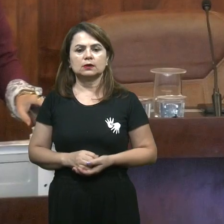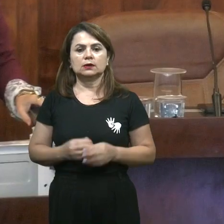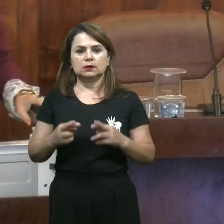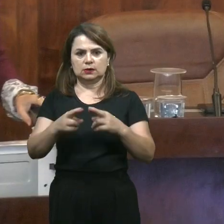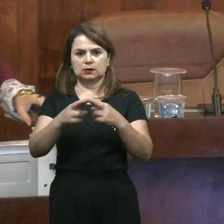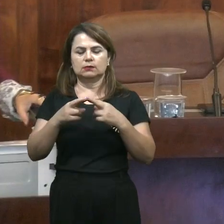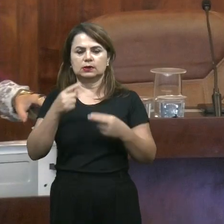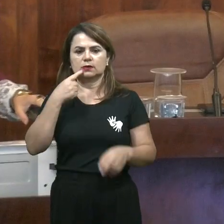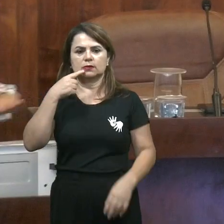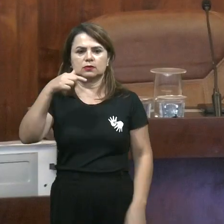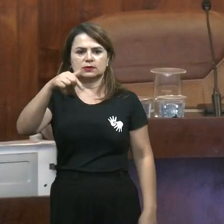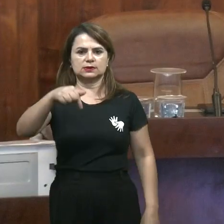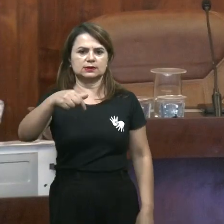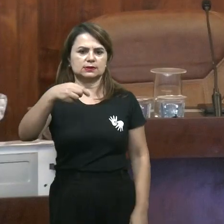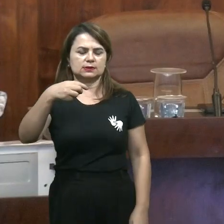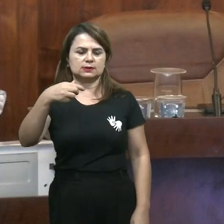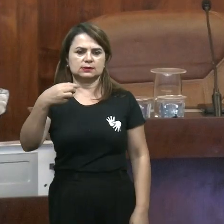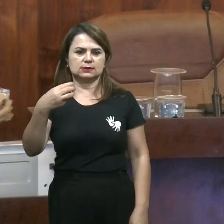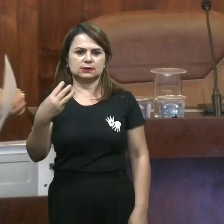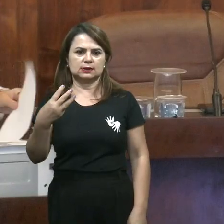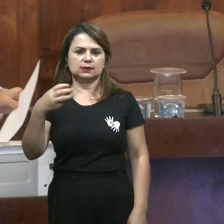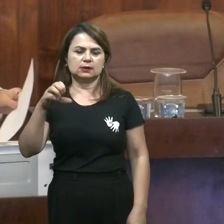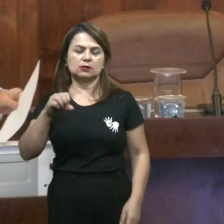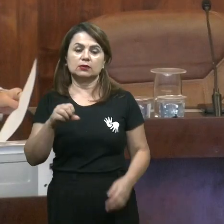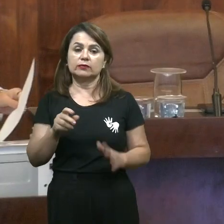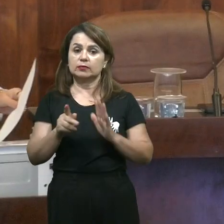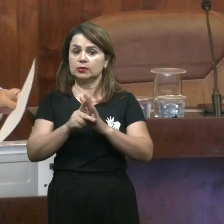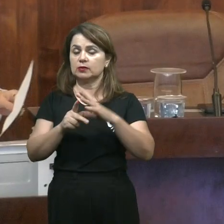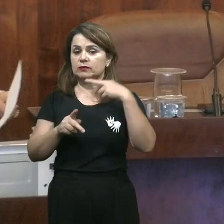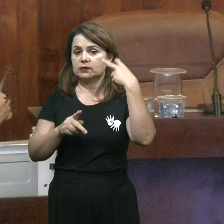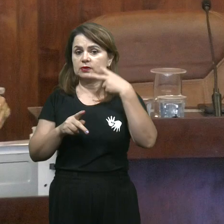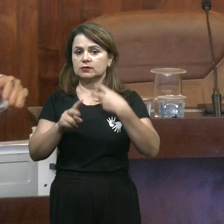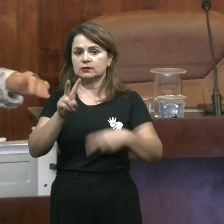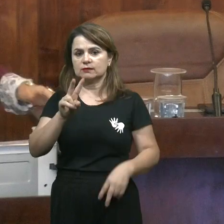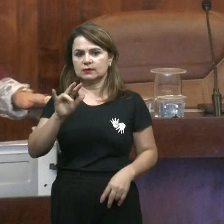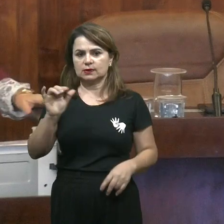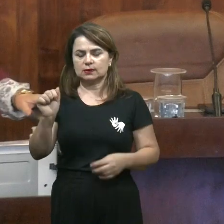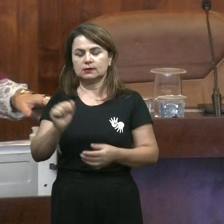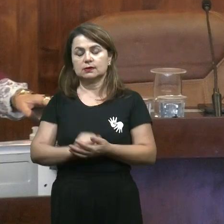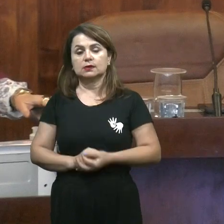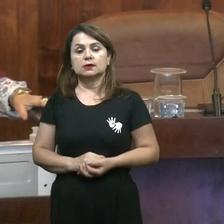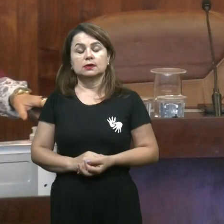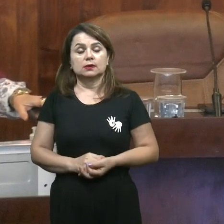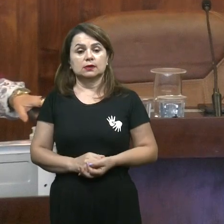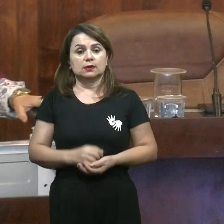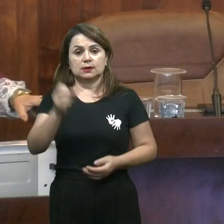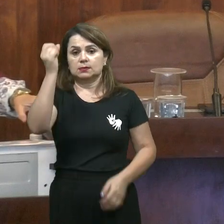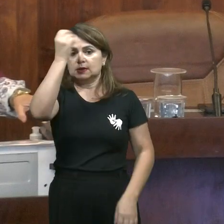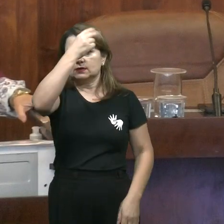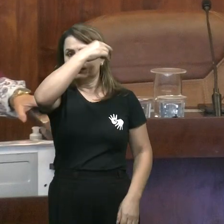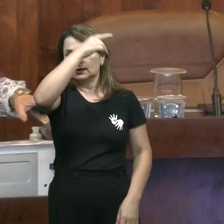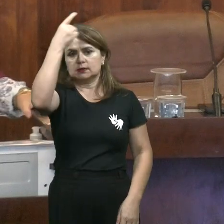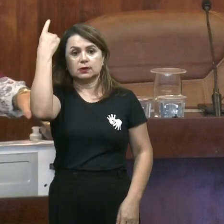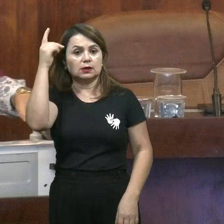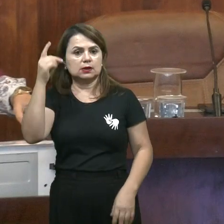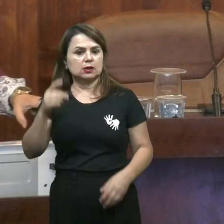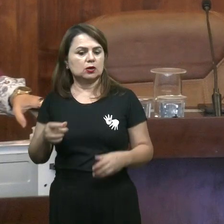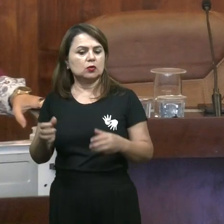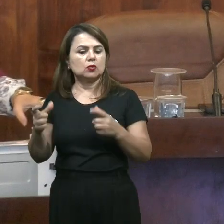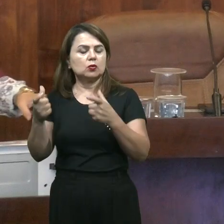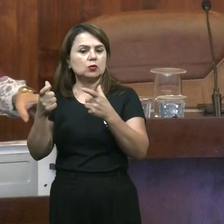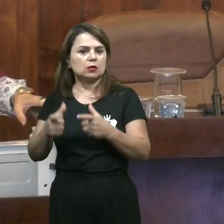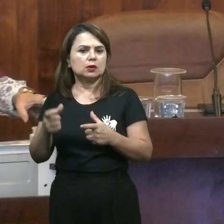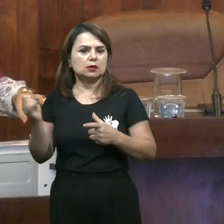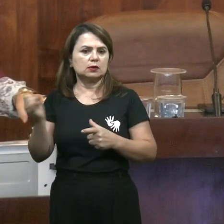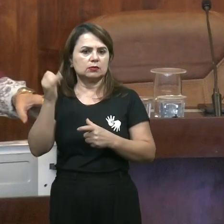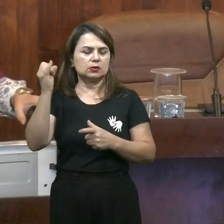Requerimento 1739 da vereadora Vânia Ramos. Solicitando ao prefeito municipal, o Sr. Daniel Alonso, juntamente aos setores competentes, informar quais